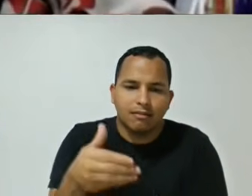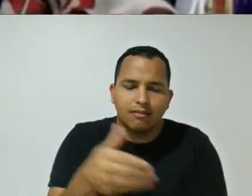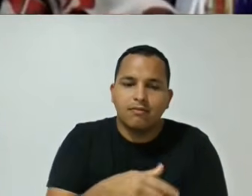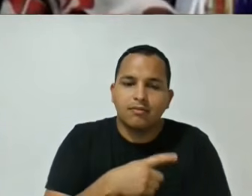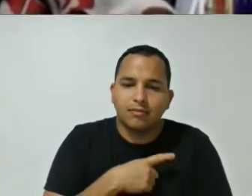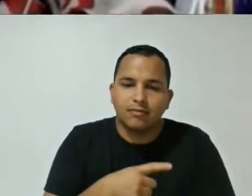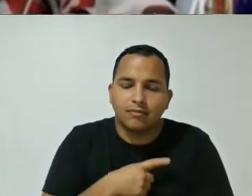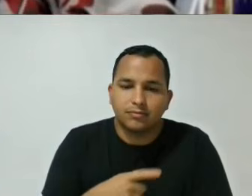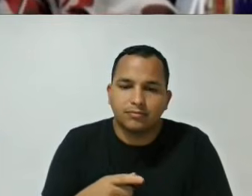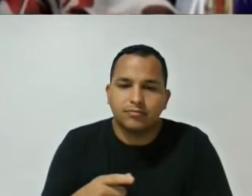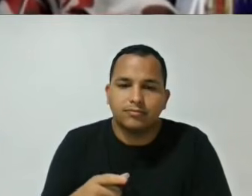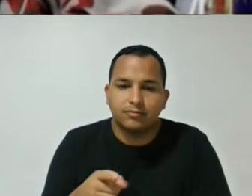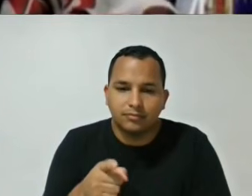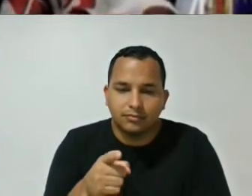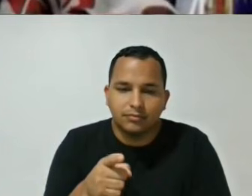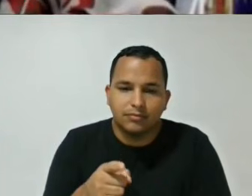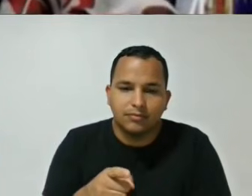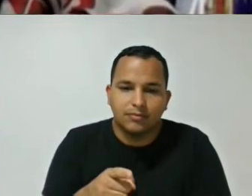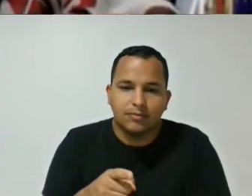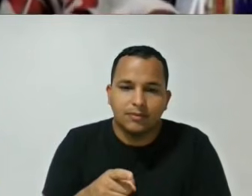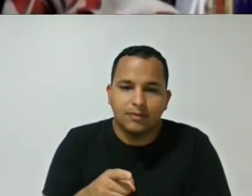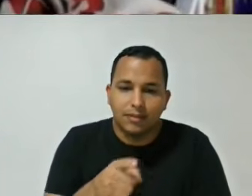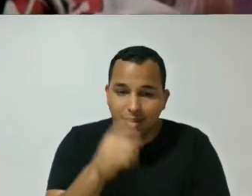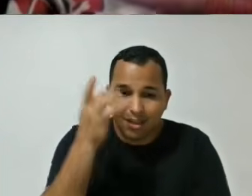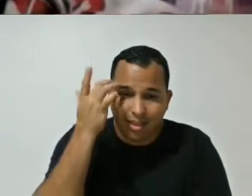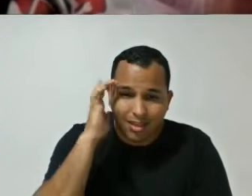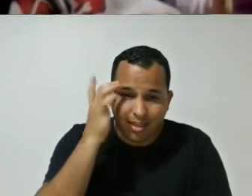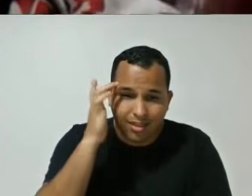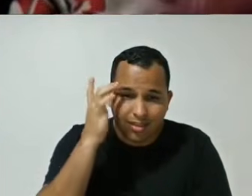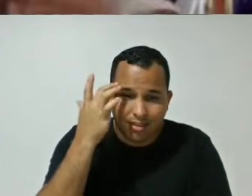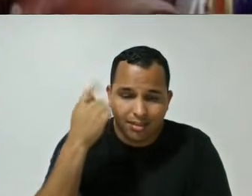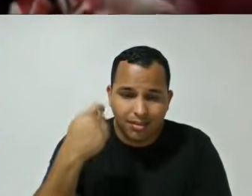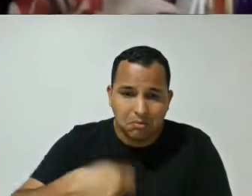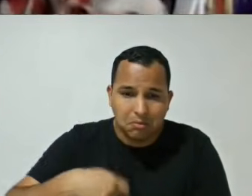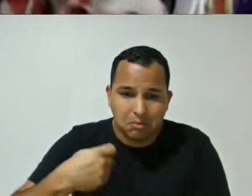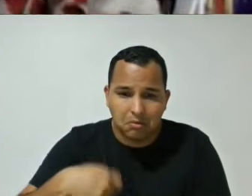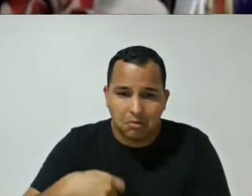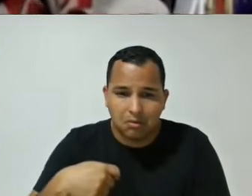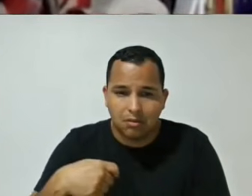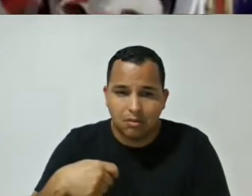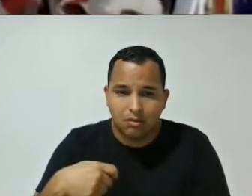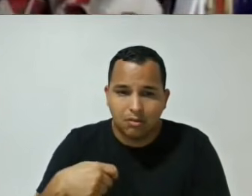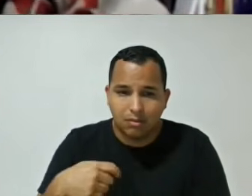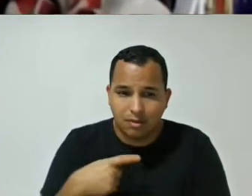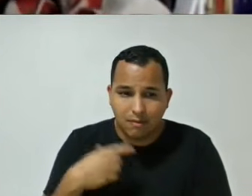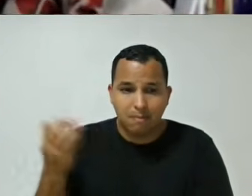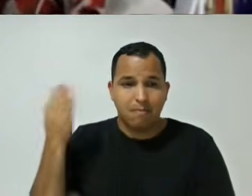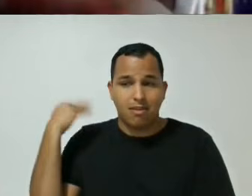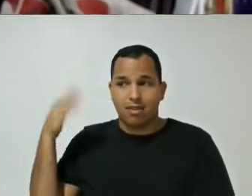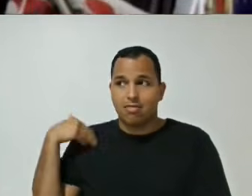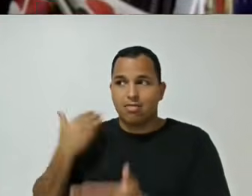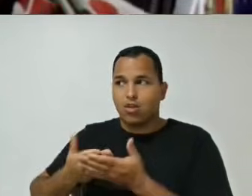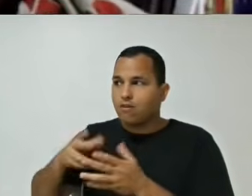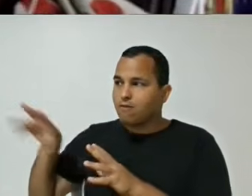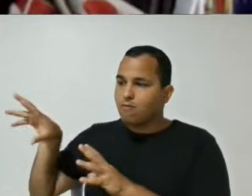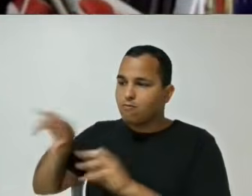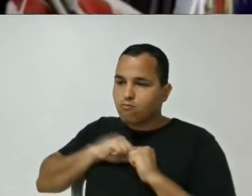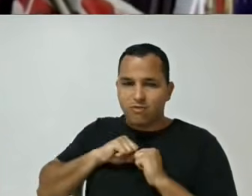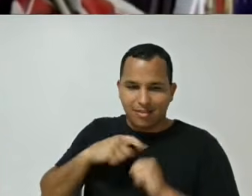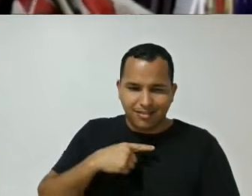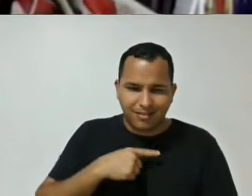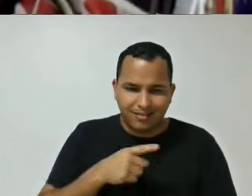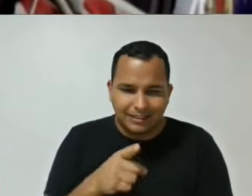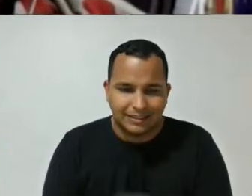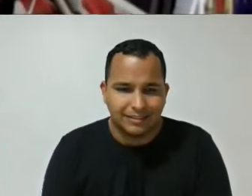longo dos anos que você está aí, você acha que teve muita inspiração lá atrás, das coisas que você vivenciou lá no São